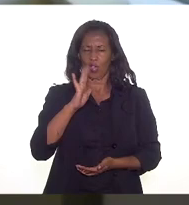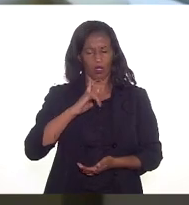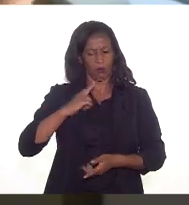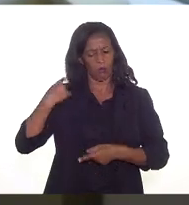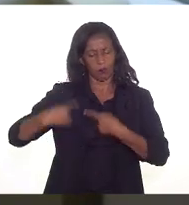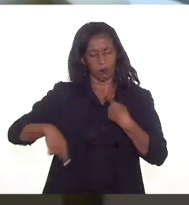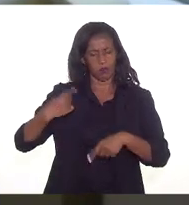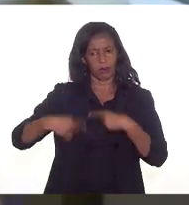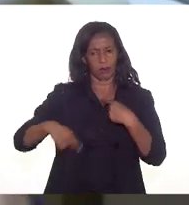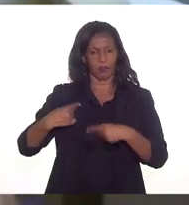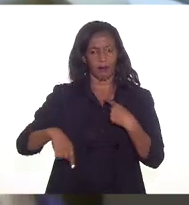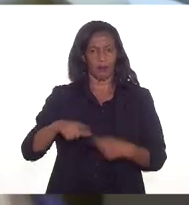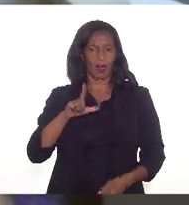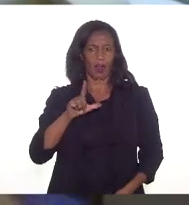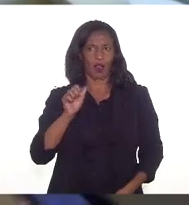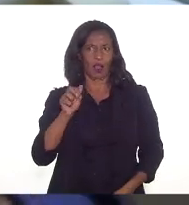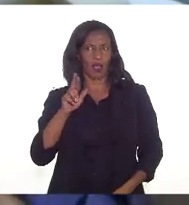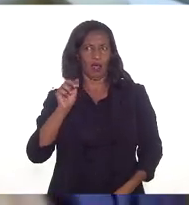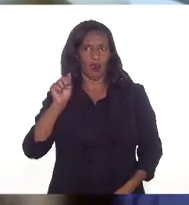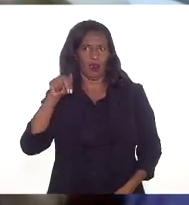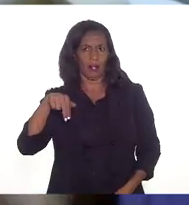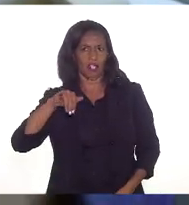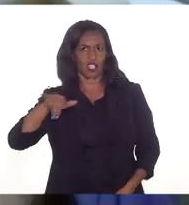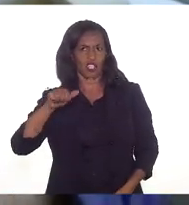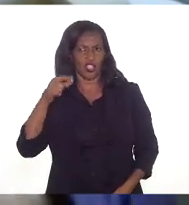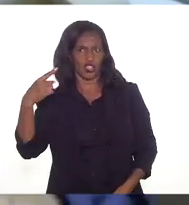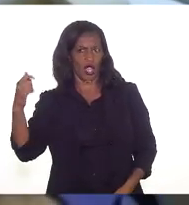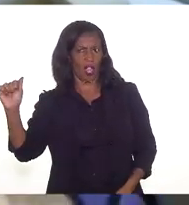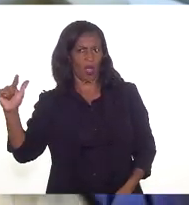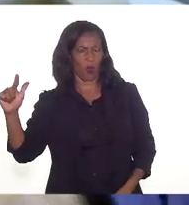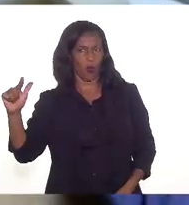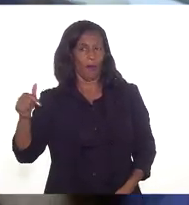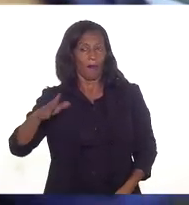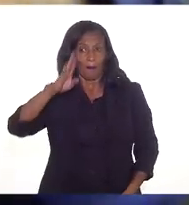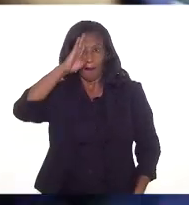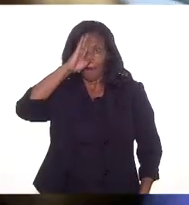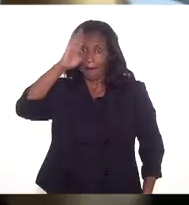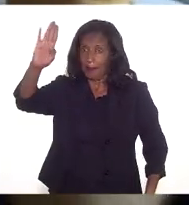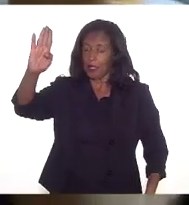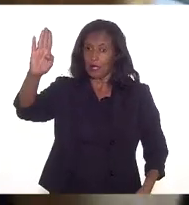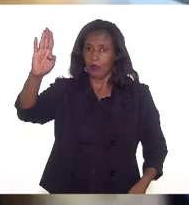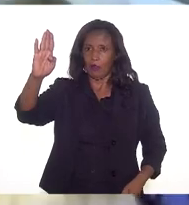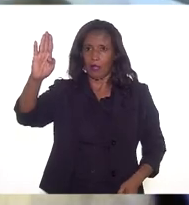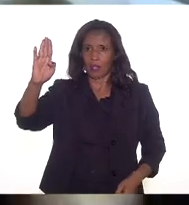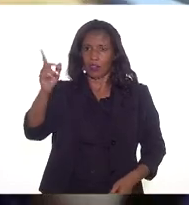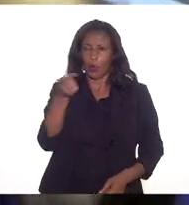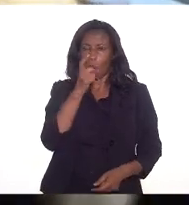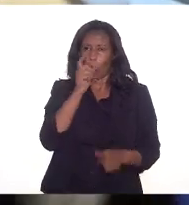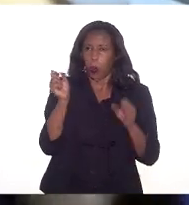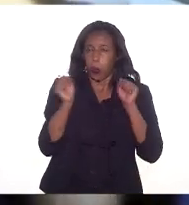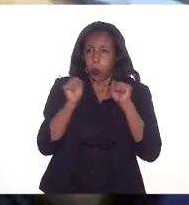porque o sistema imunano Laranjal, principalmente no inverno, ele está no toco.